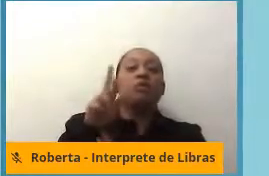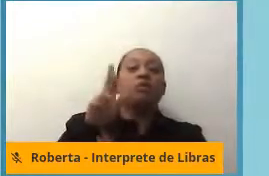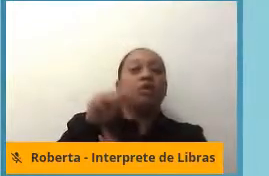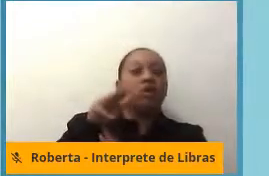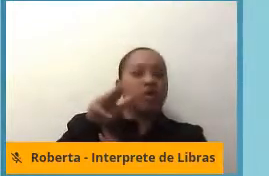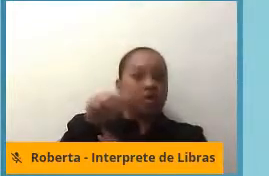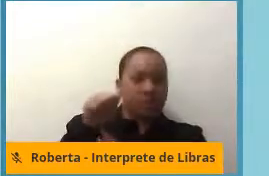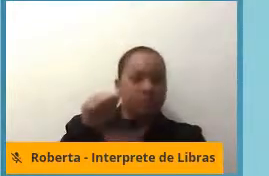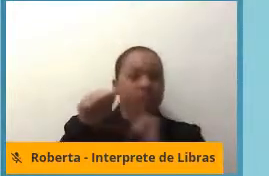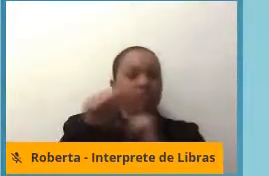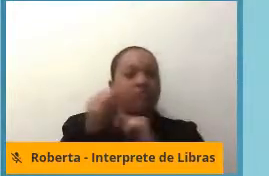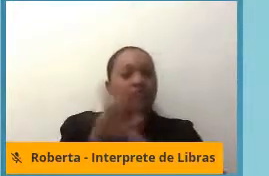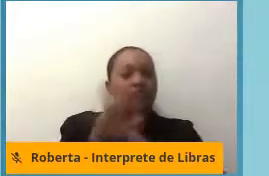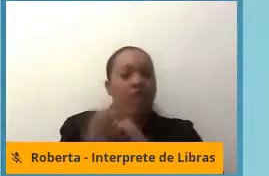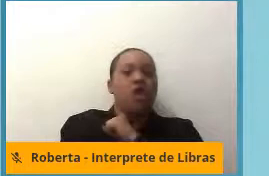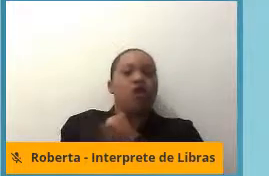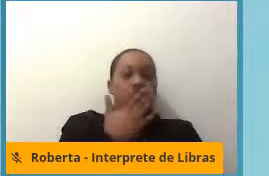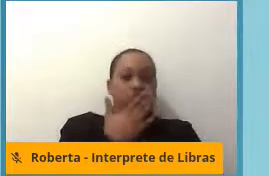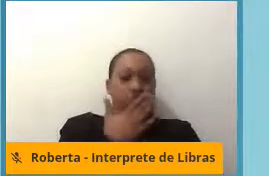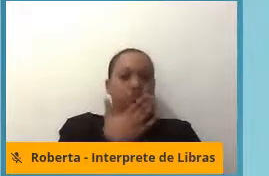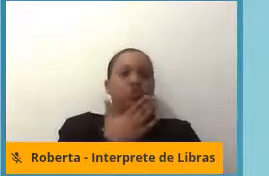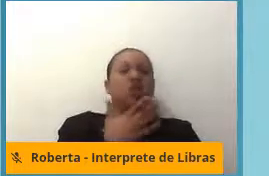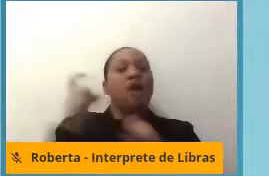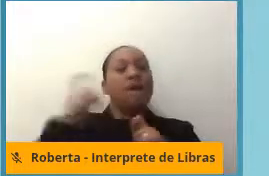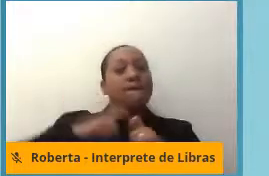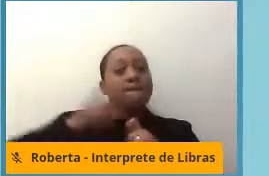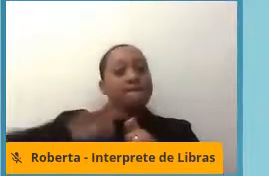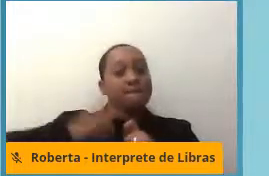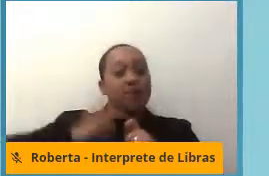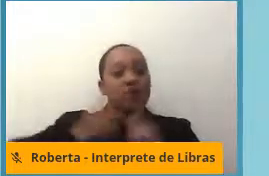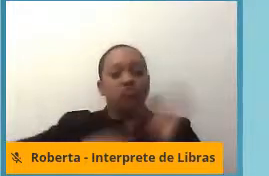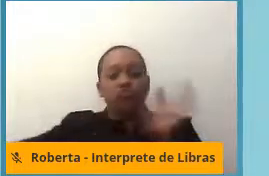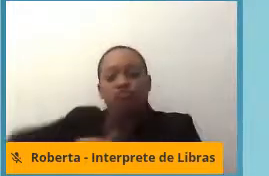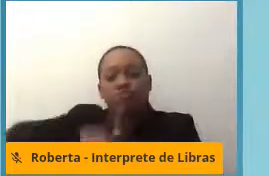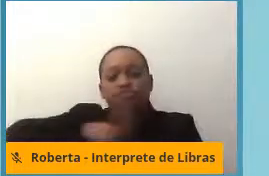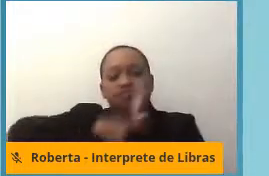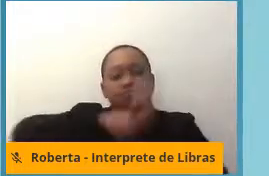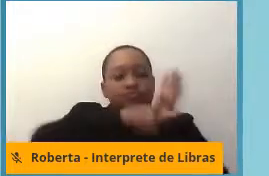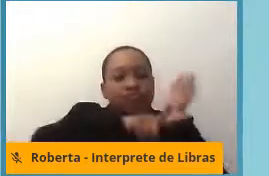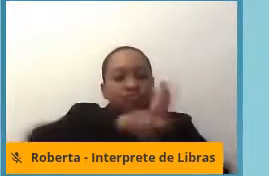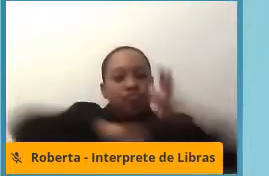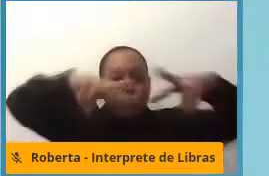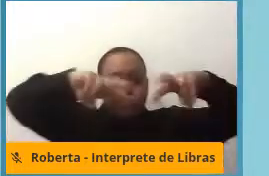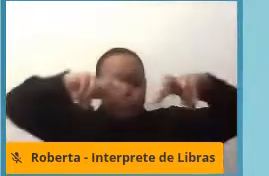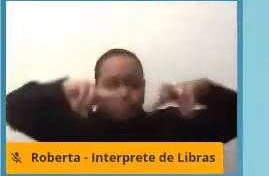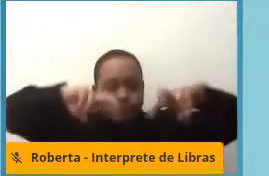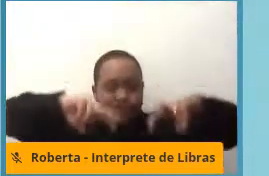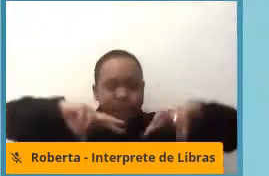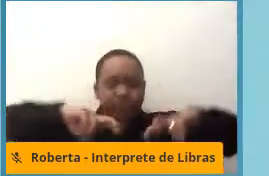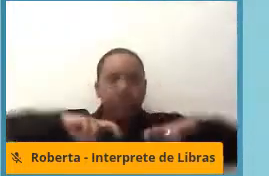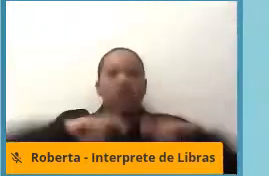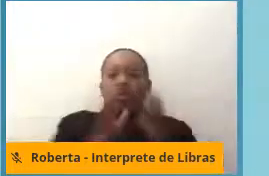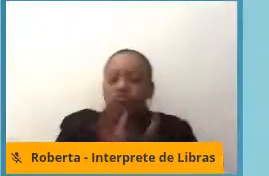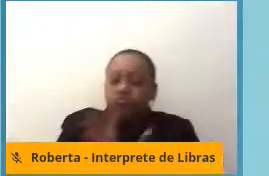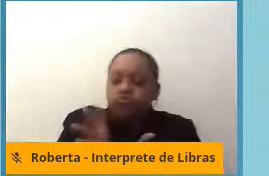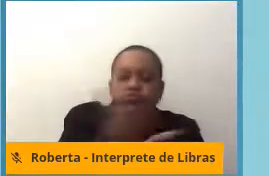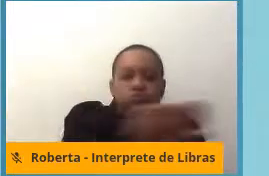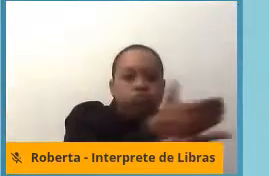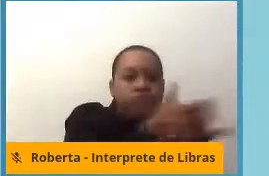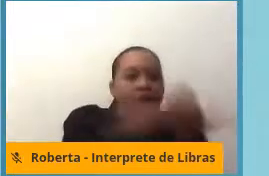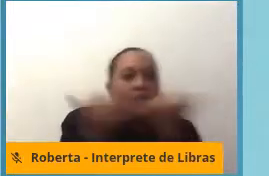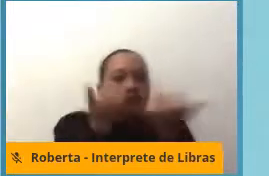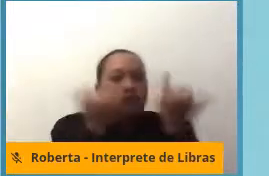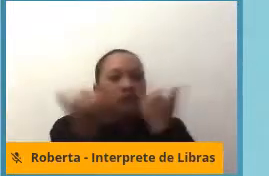interpretar, juntando todas as peças, porque é um quebra-cabeça. Então, juntando todas as peças, ele vai entender. E, às vezes, é